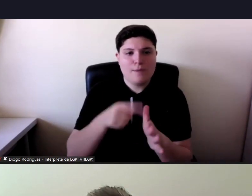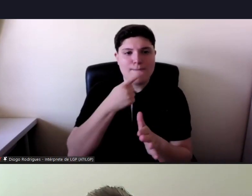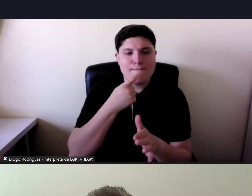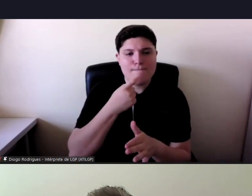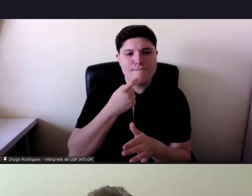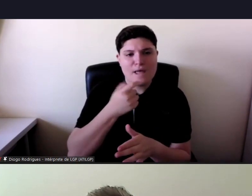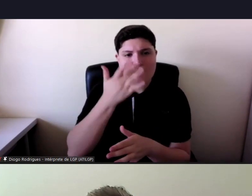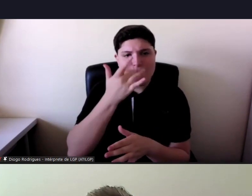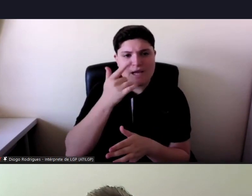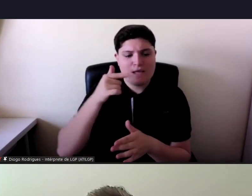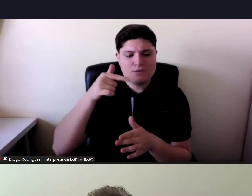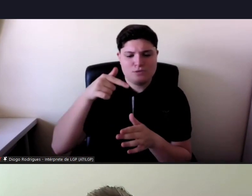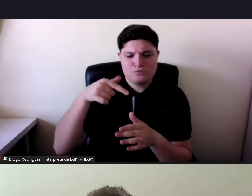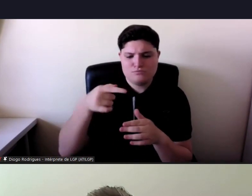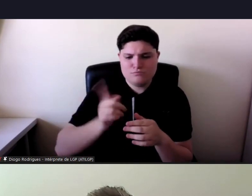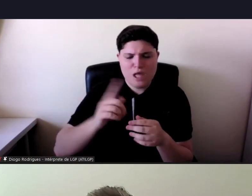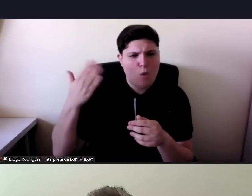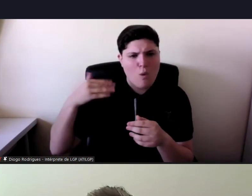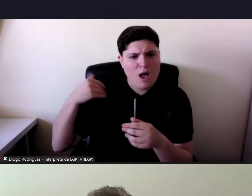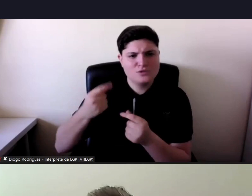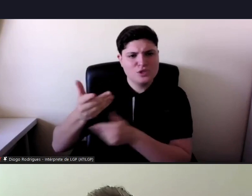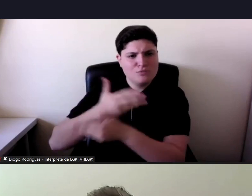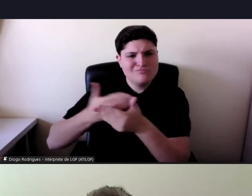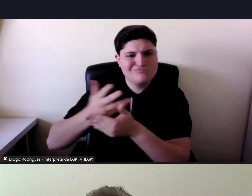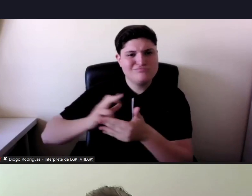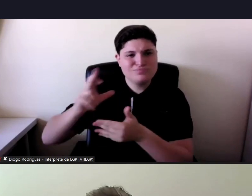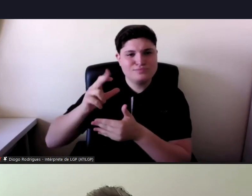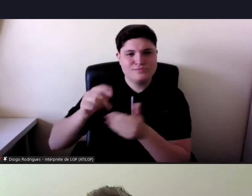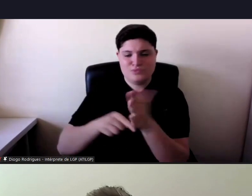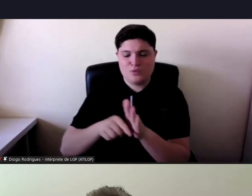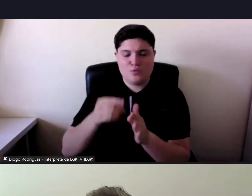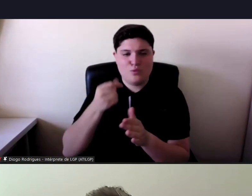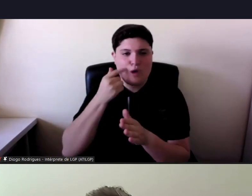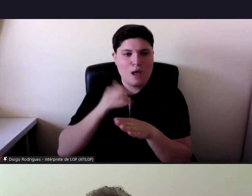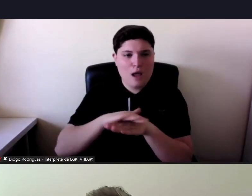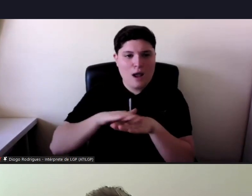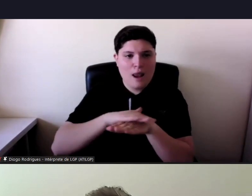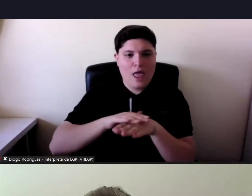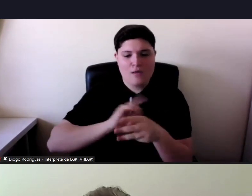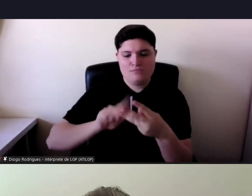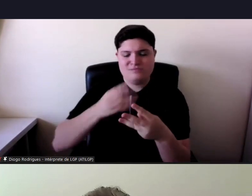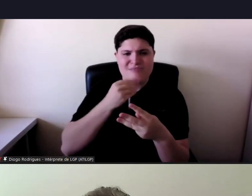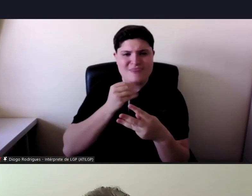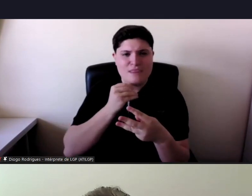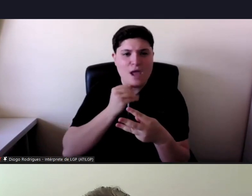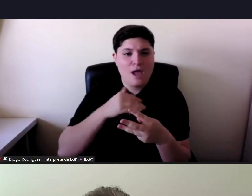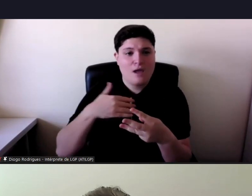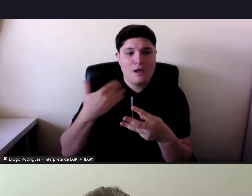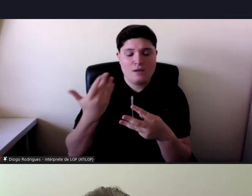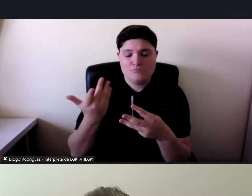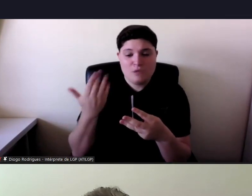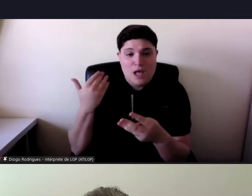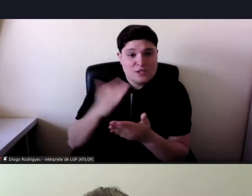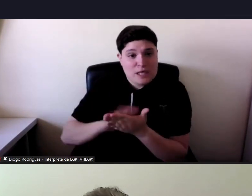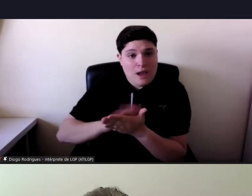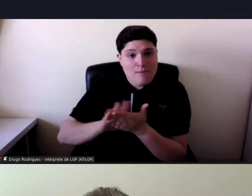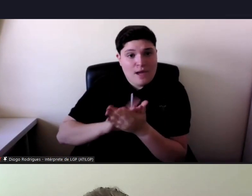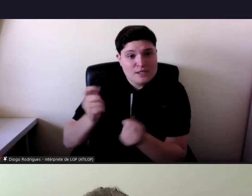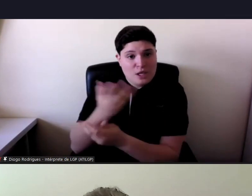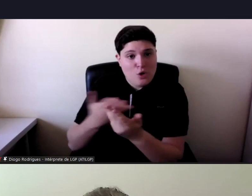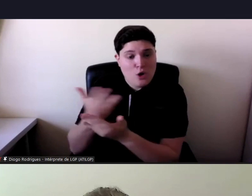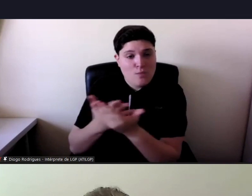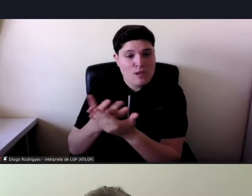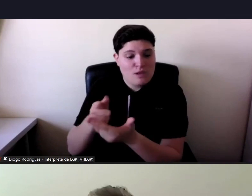estratégia nacional de adaptação às alterações climáticas que recolheu dados, fez previsões, que